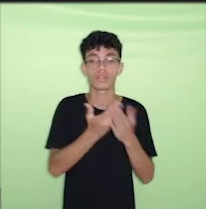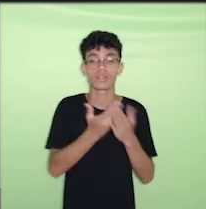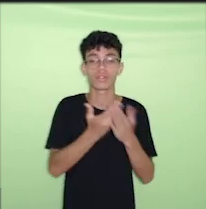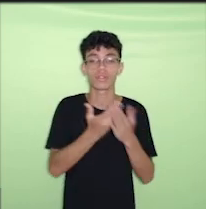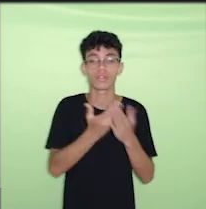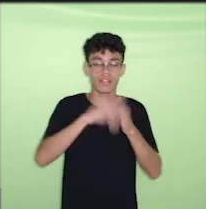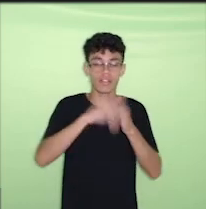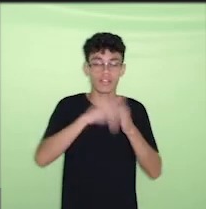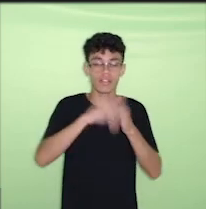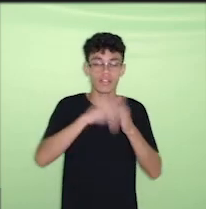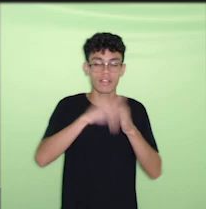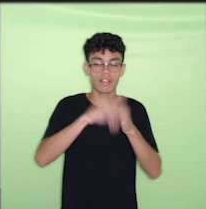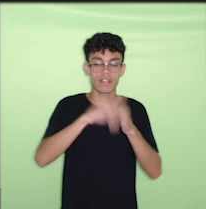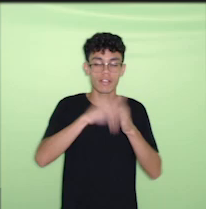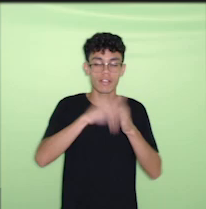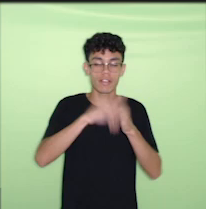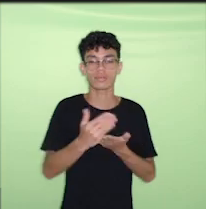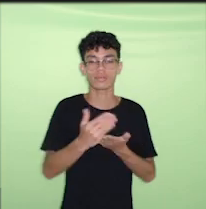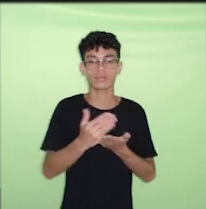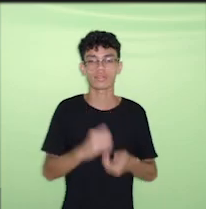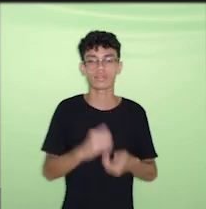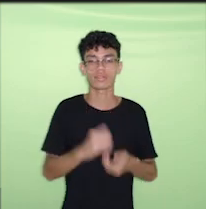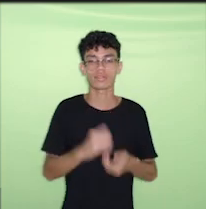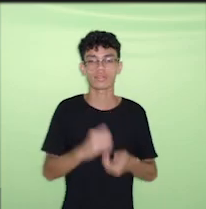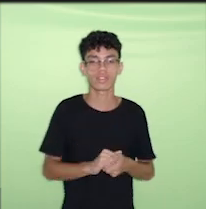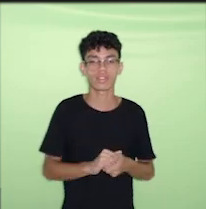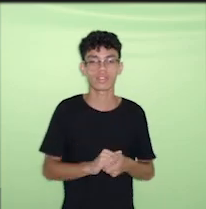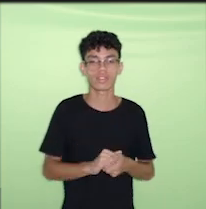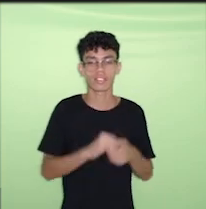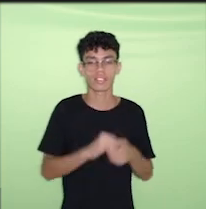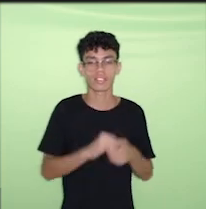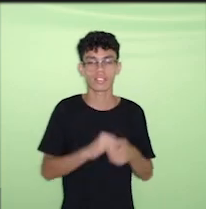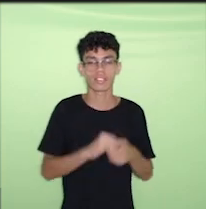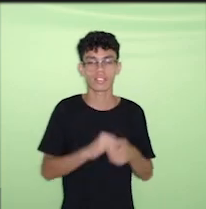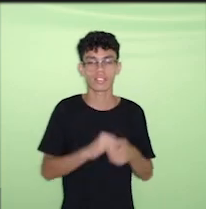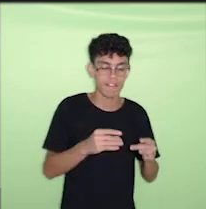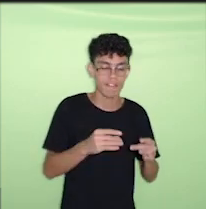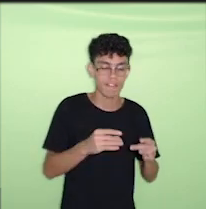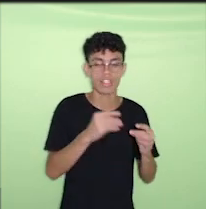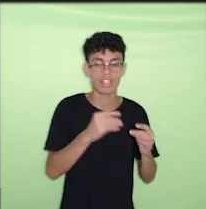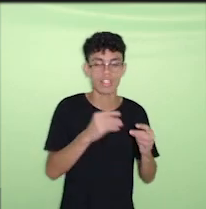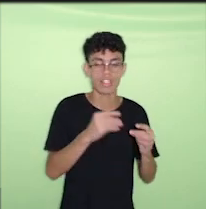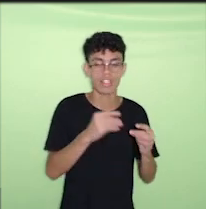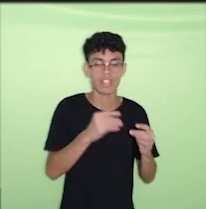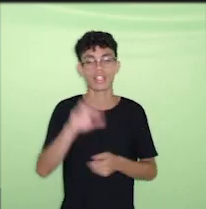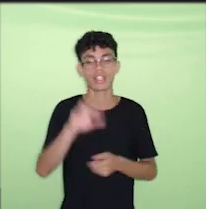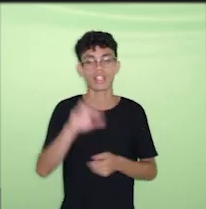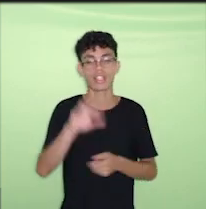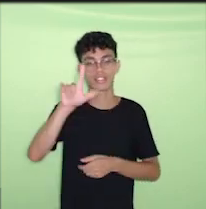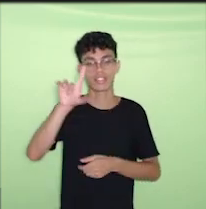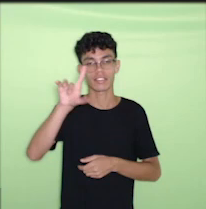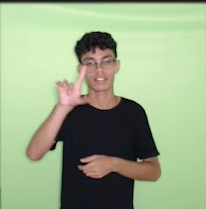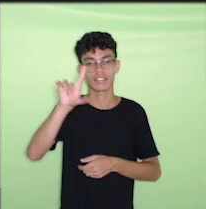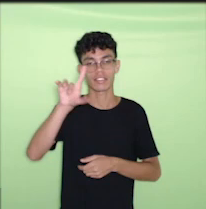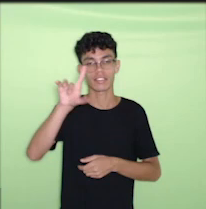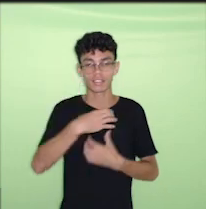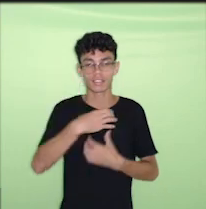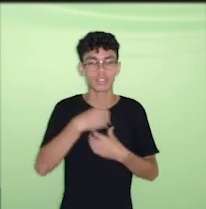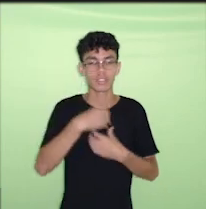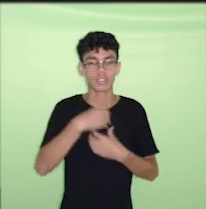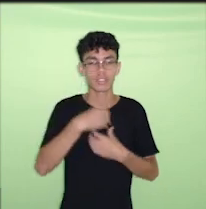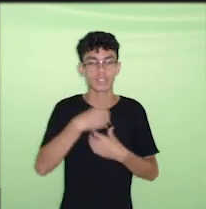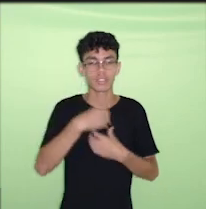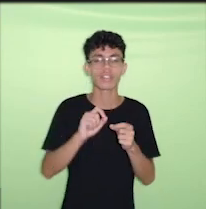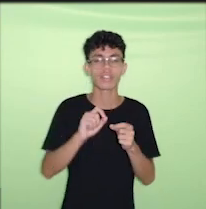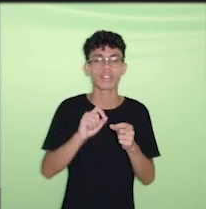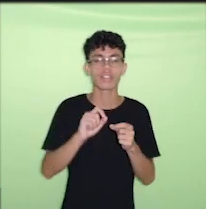nesse começo de mergulho, de desvendamento da obra da Hilda Hilst. Se para vocês veio alguma novidade à tona, o que